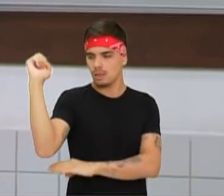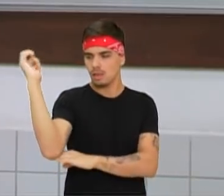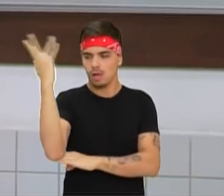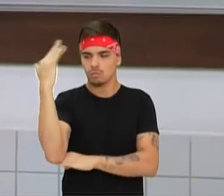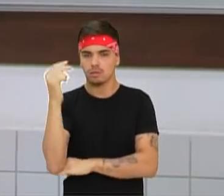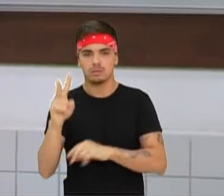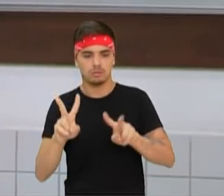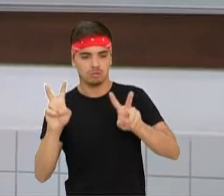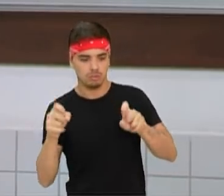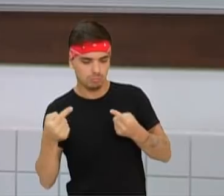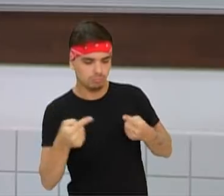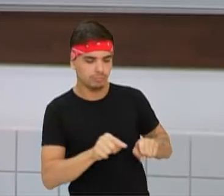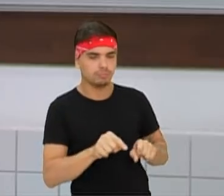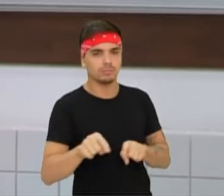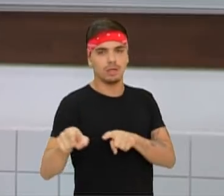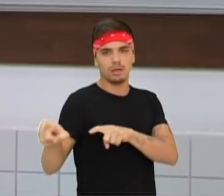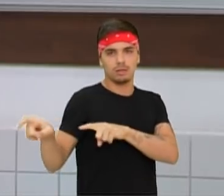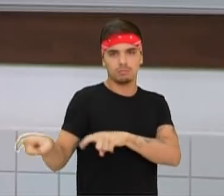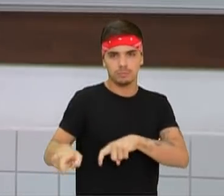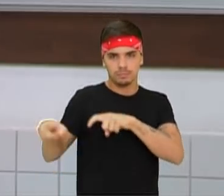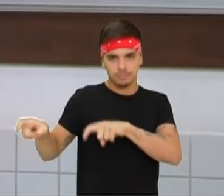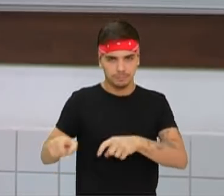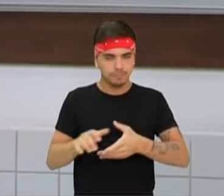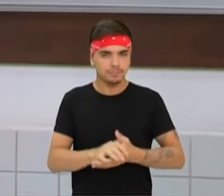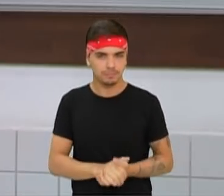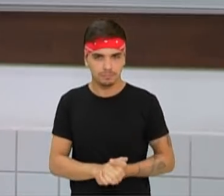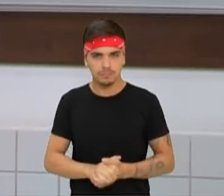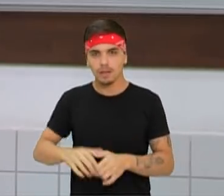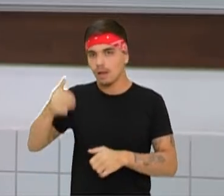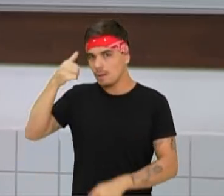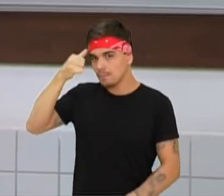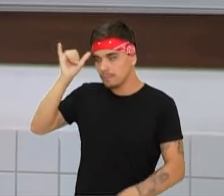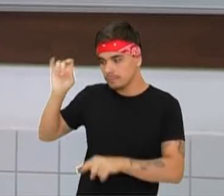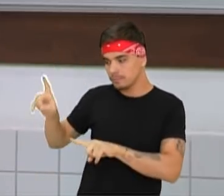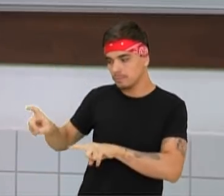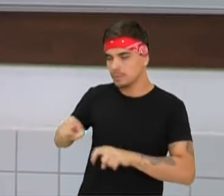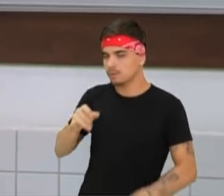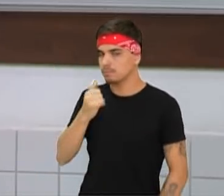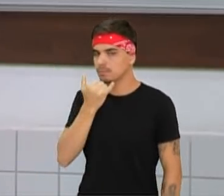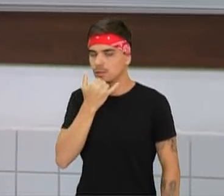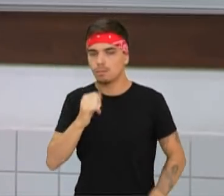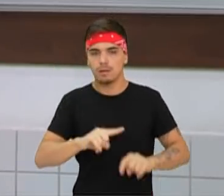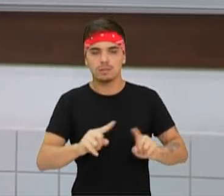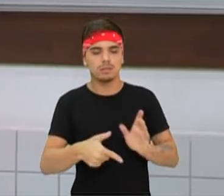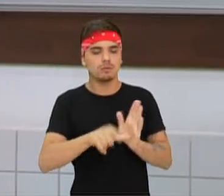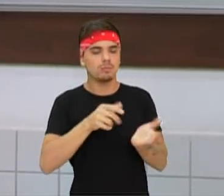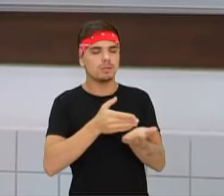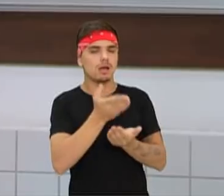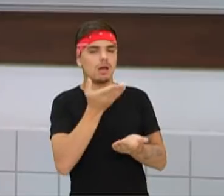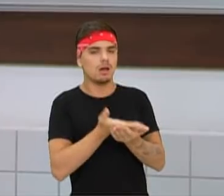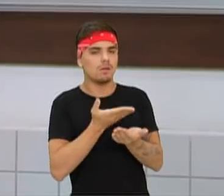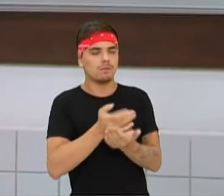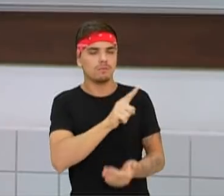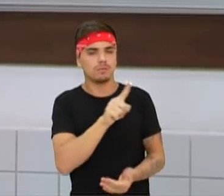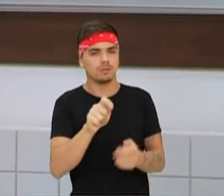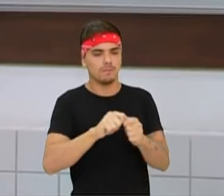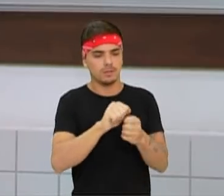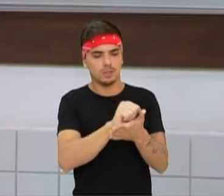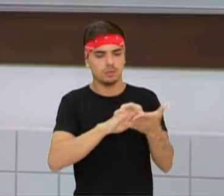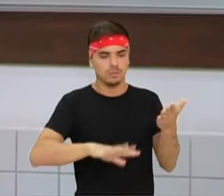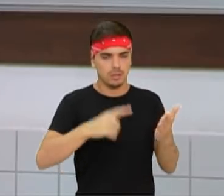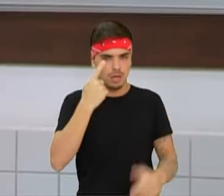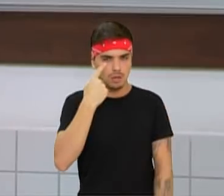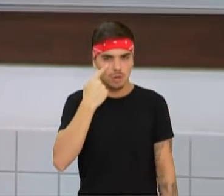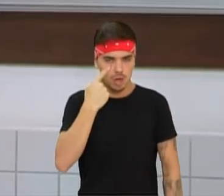sobre a agricultura, agropecuária, perdão. Mas antes de começar a aula, vale lembrar que você, estudante que faz as